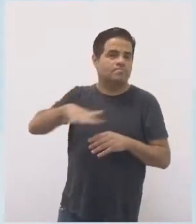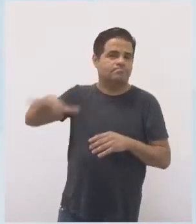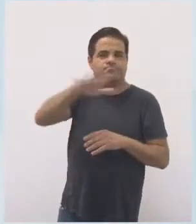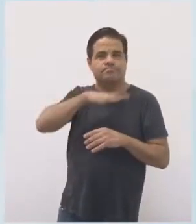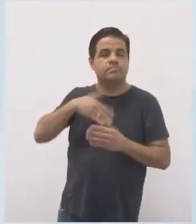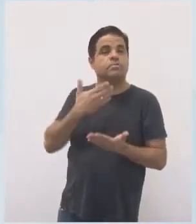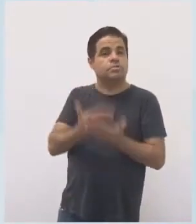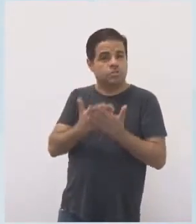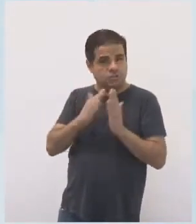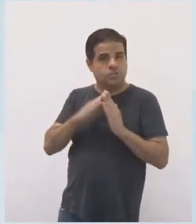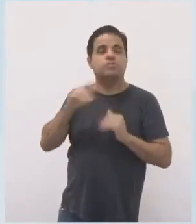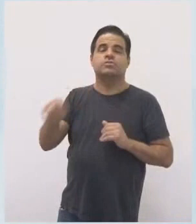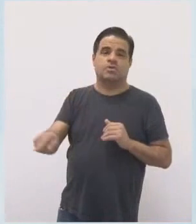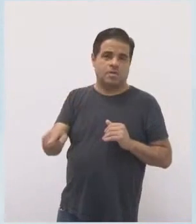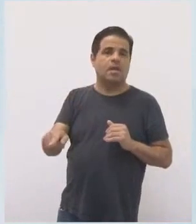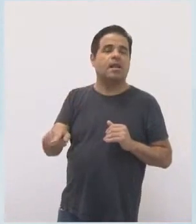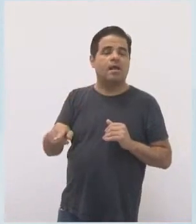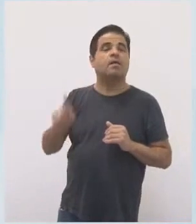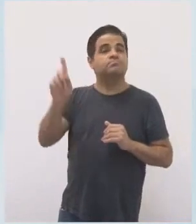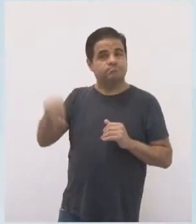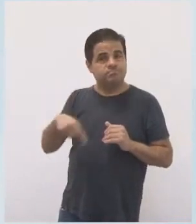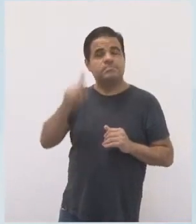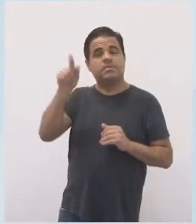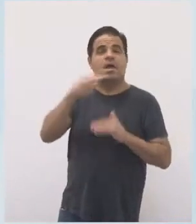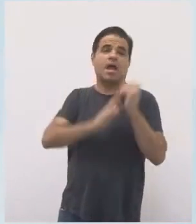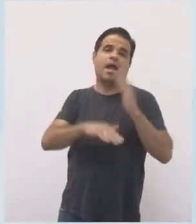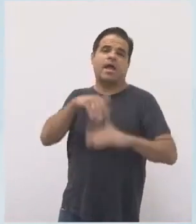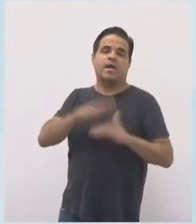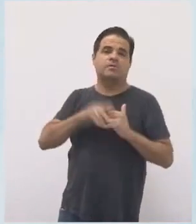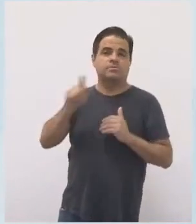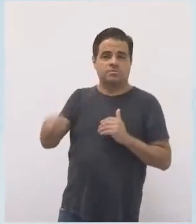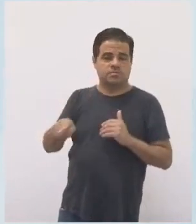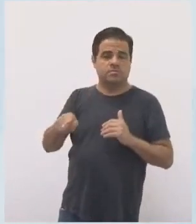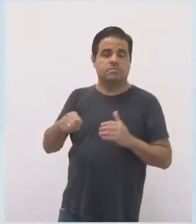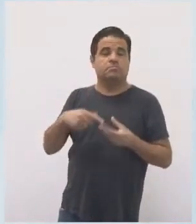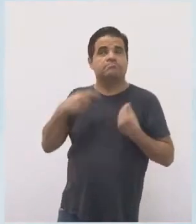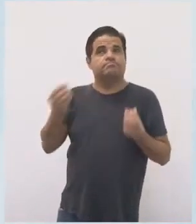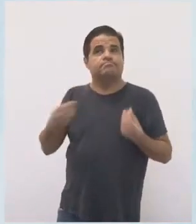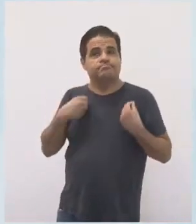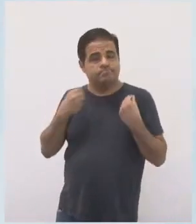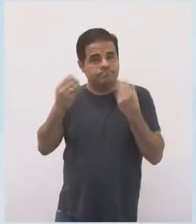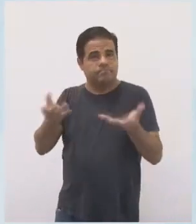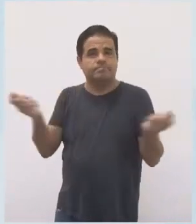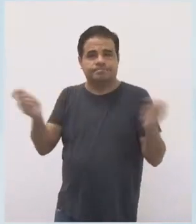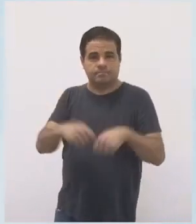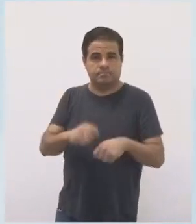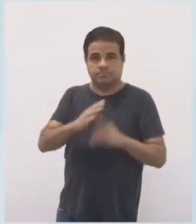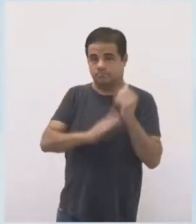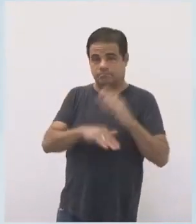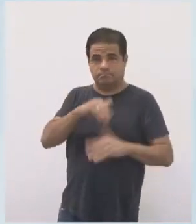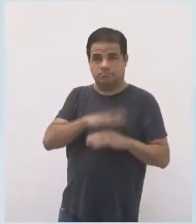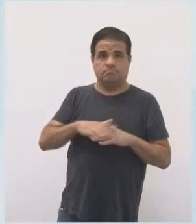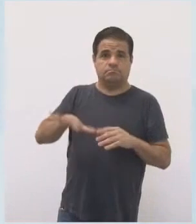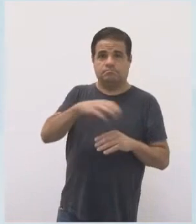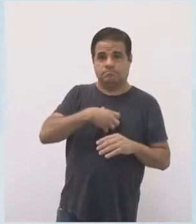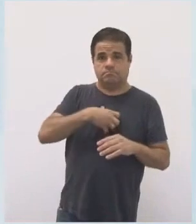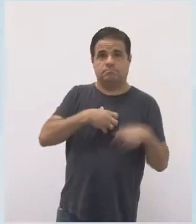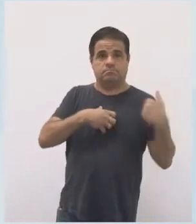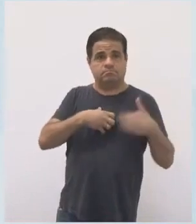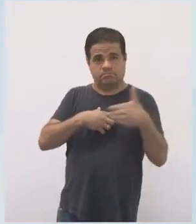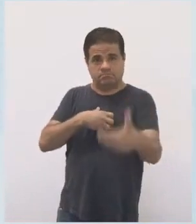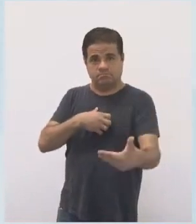da escola, tá? Então, são ações que elas vão poder ser realizadas por